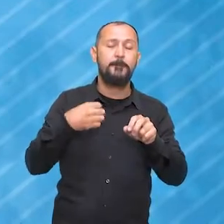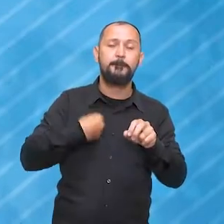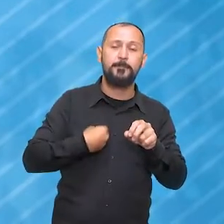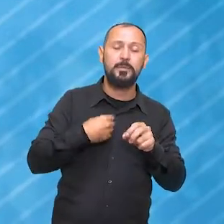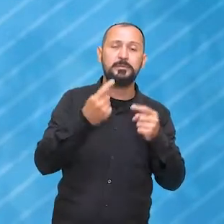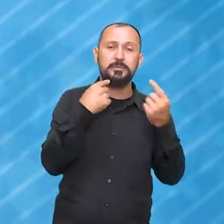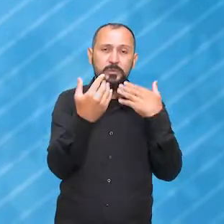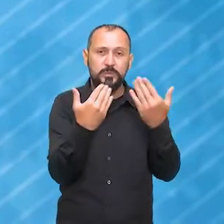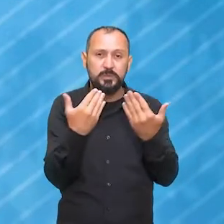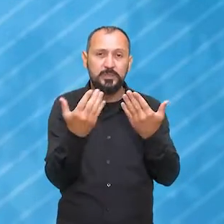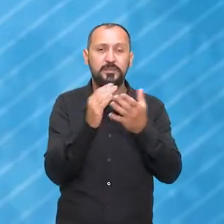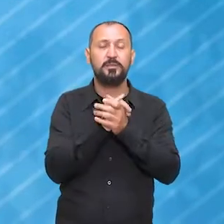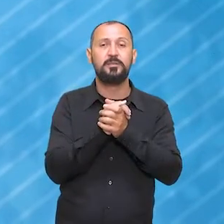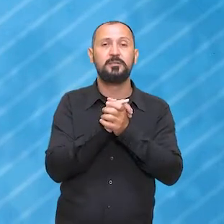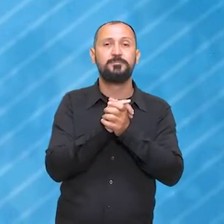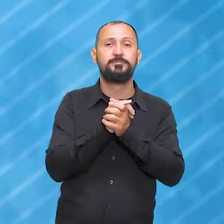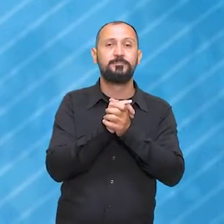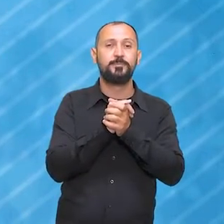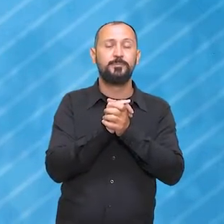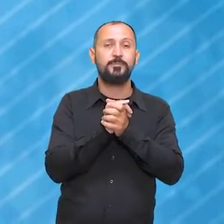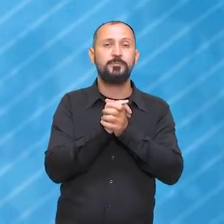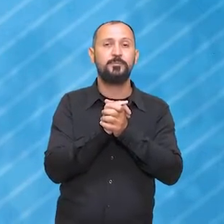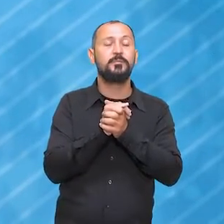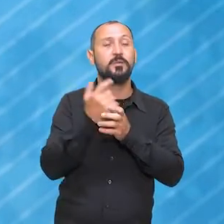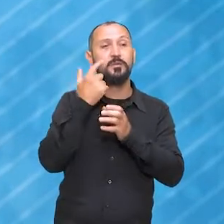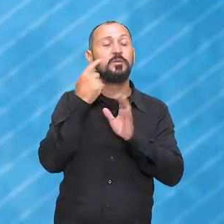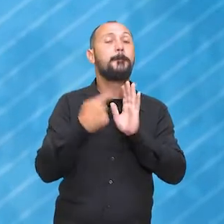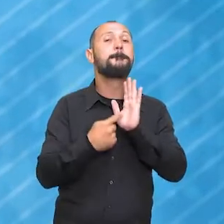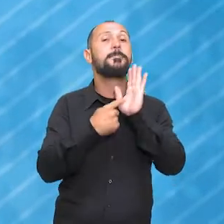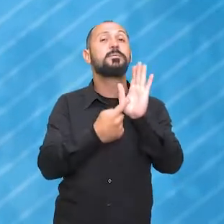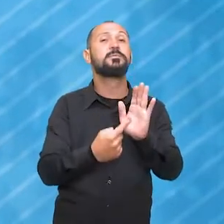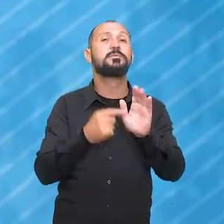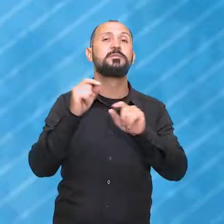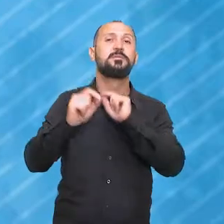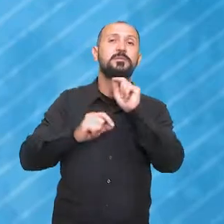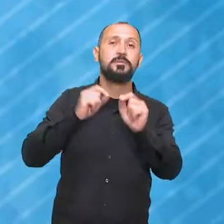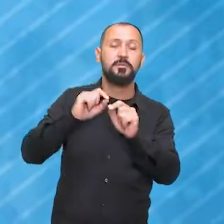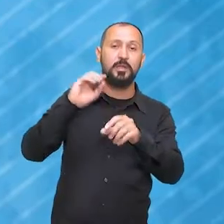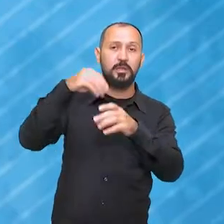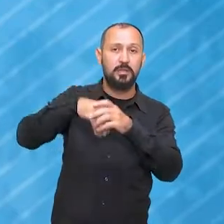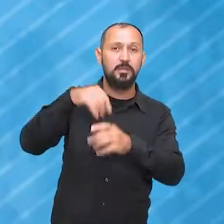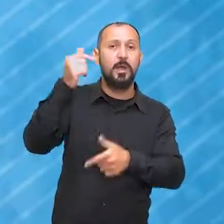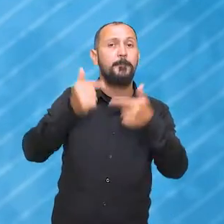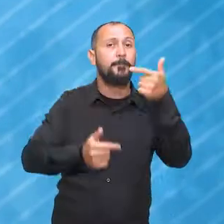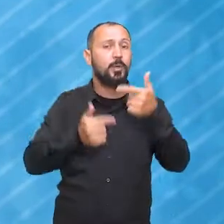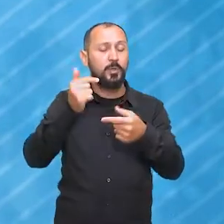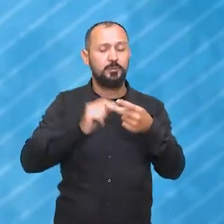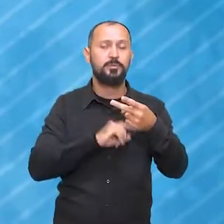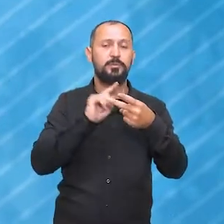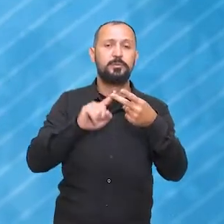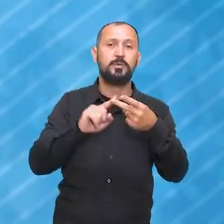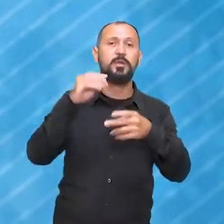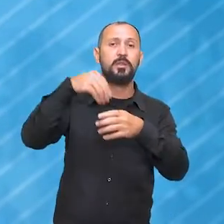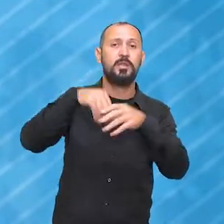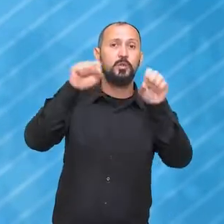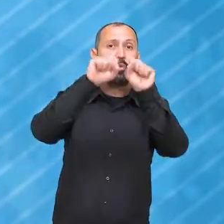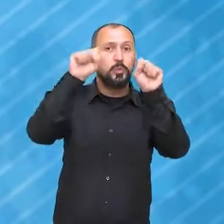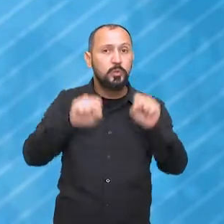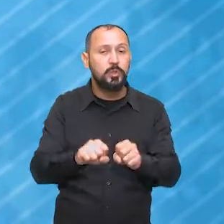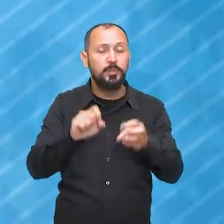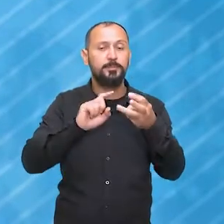mesas, elas querem estar nas discussões, e isso, assim, vem refletindo, acho que na política, vem refletindo dentro